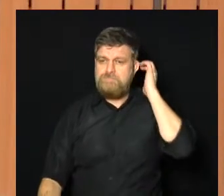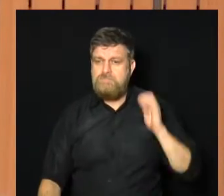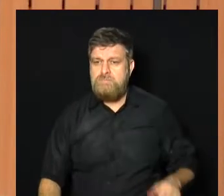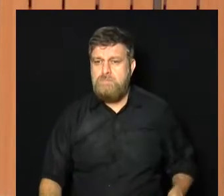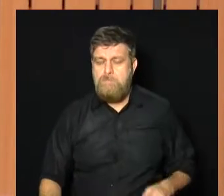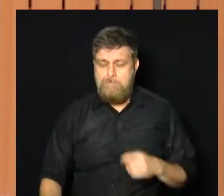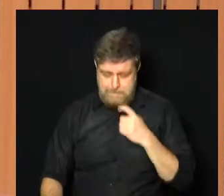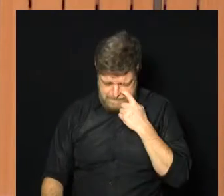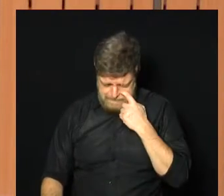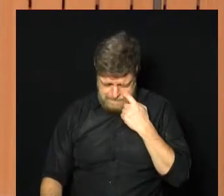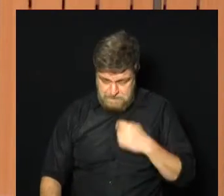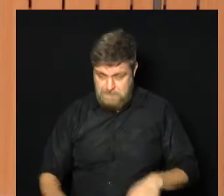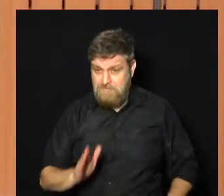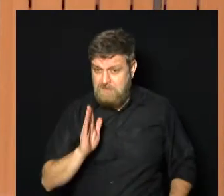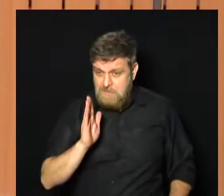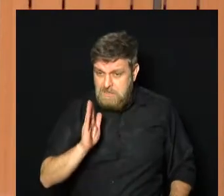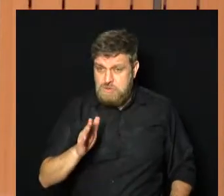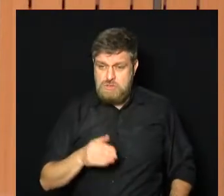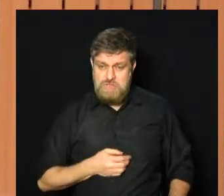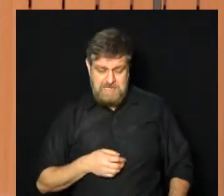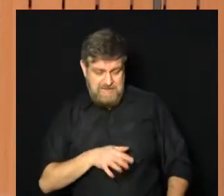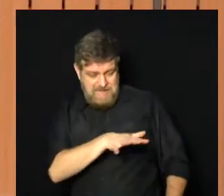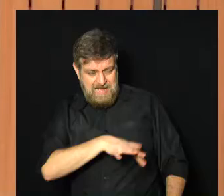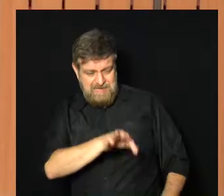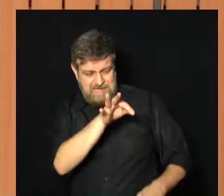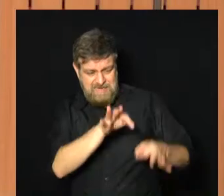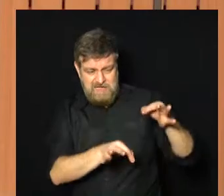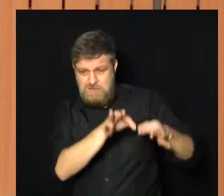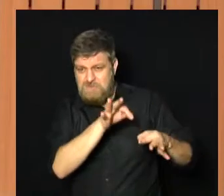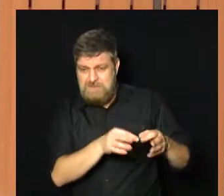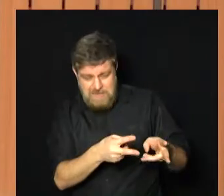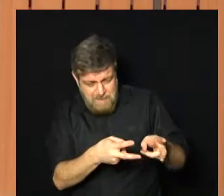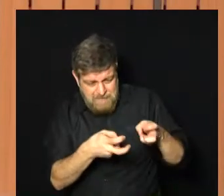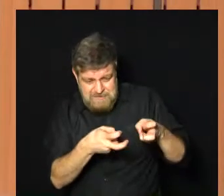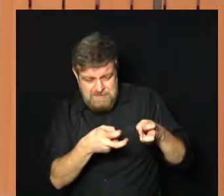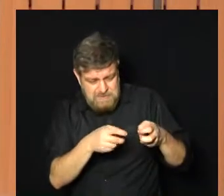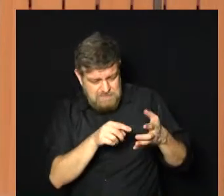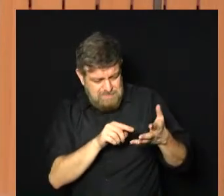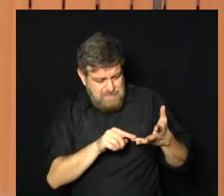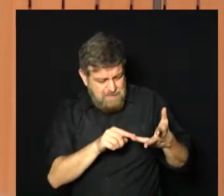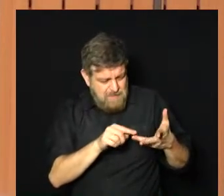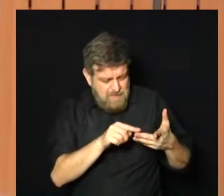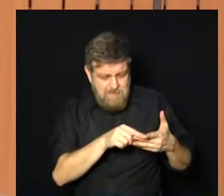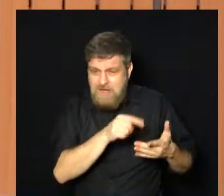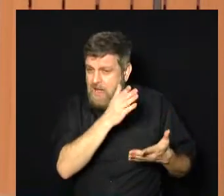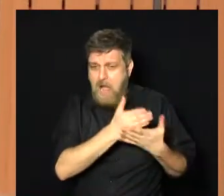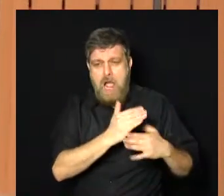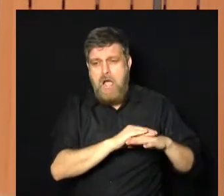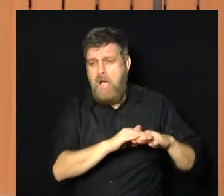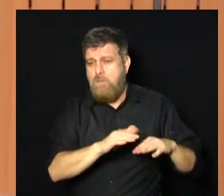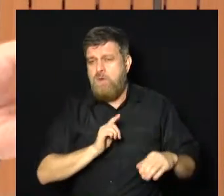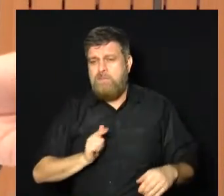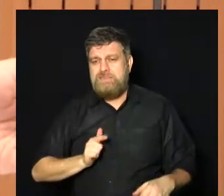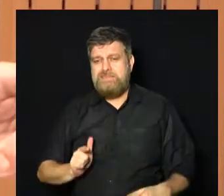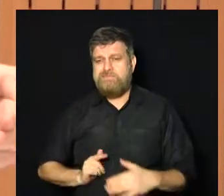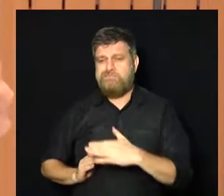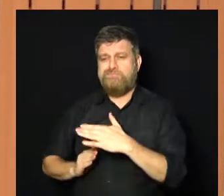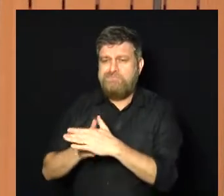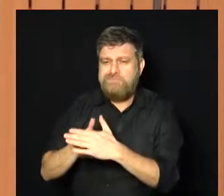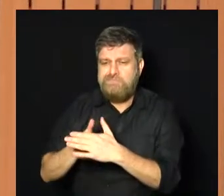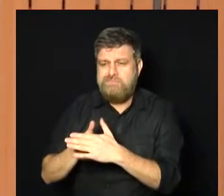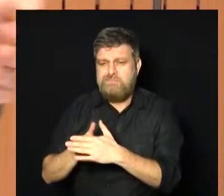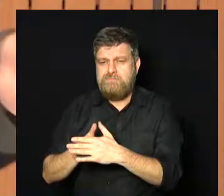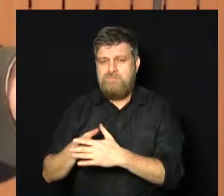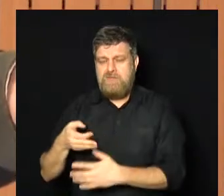que já foi superado, inclusive juridicamente, porque não se trata disso, mas que muitas vezes aparece para engessar qualquer tipo de